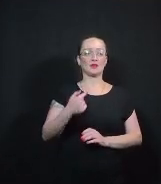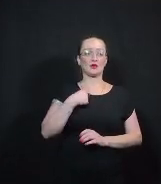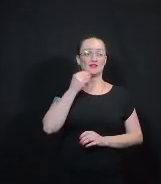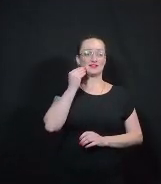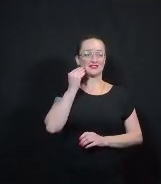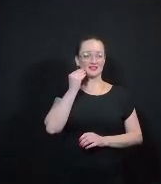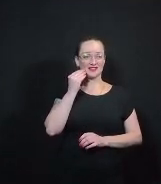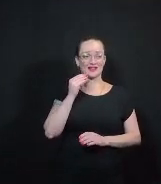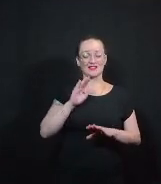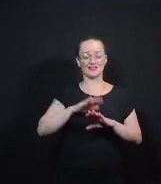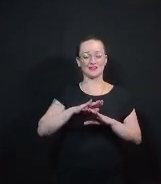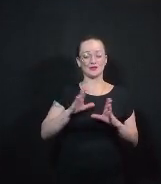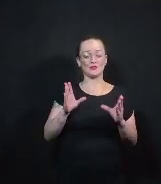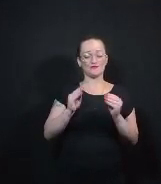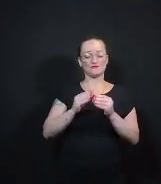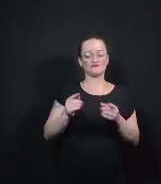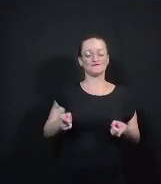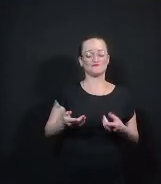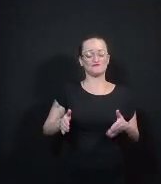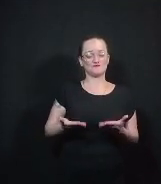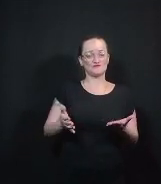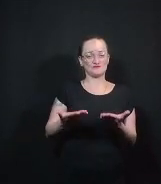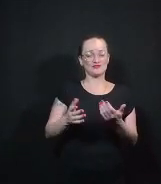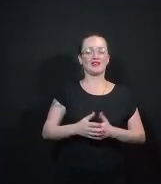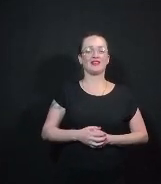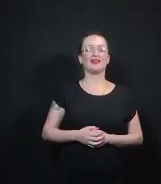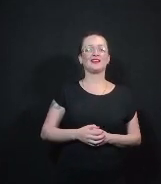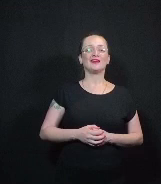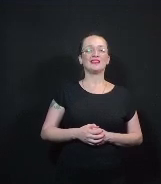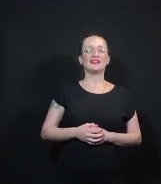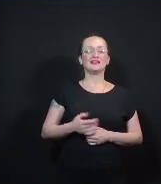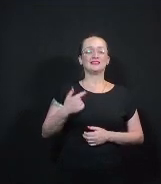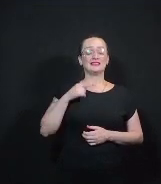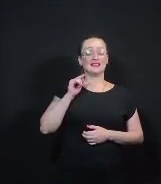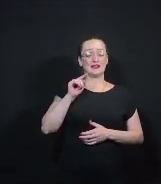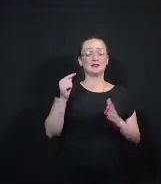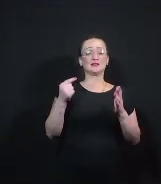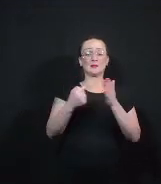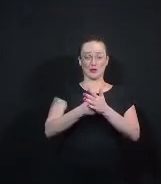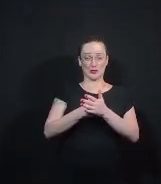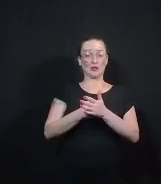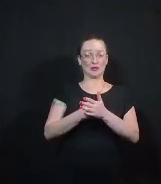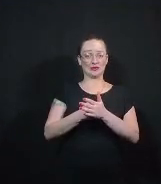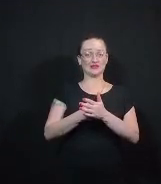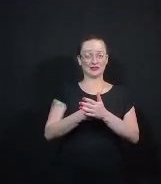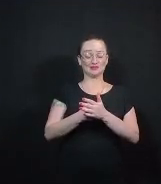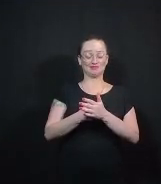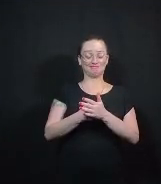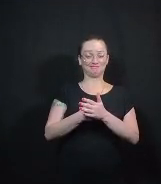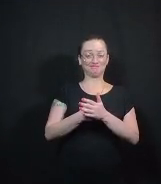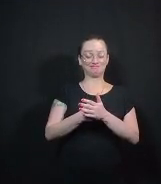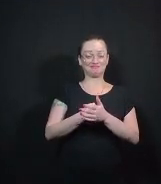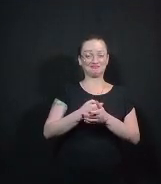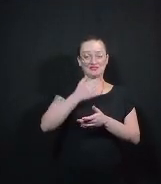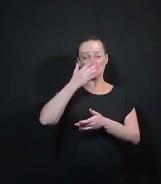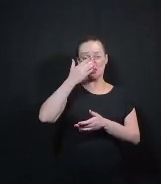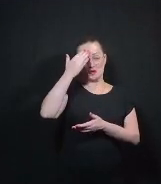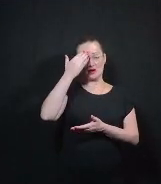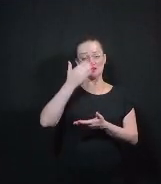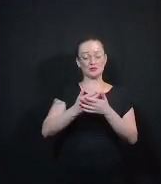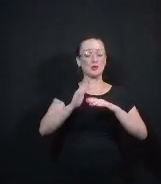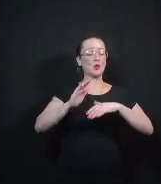uma pequena provocação, considerando que essa é uma pergunta que provavelmente qualquer